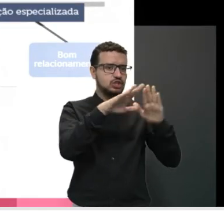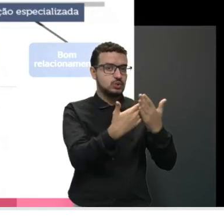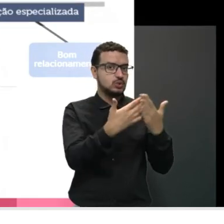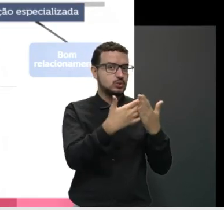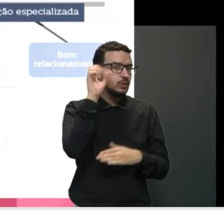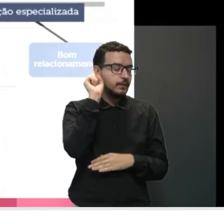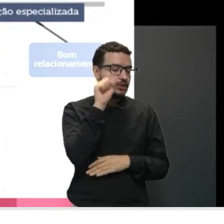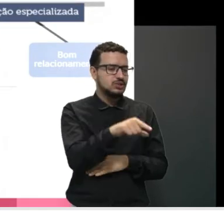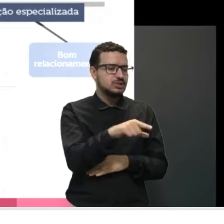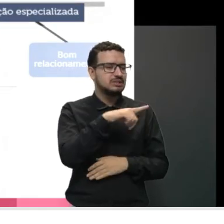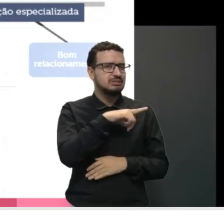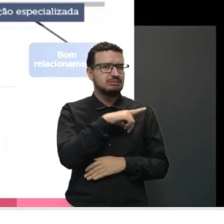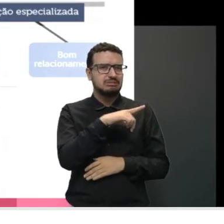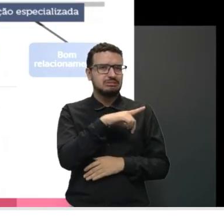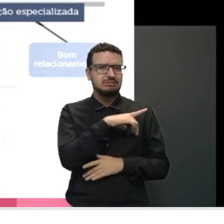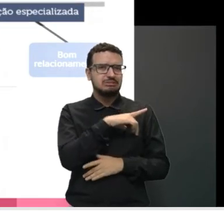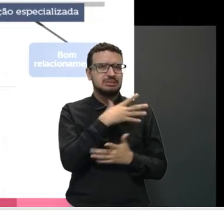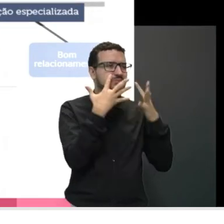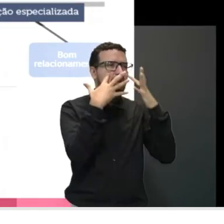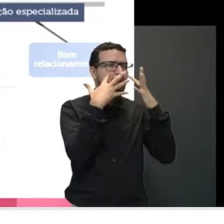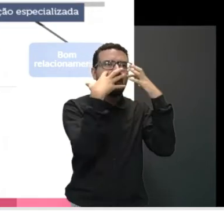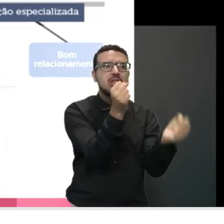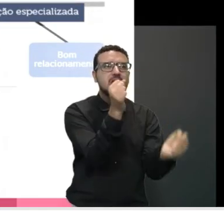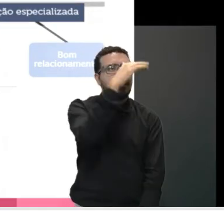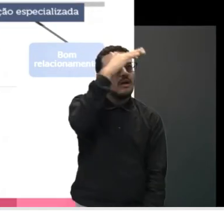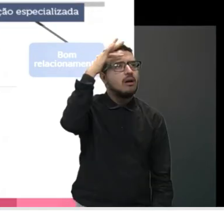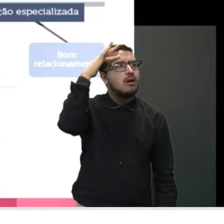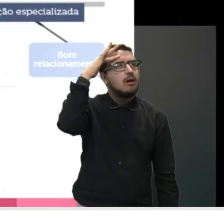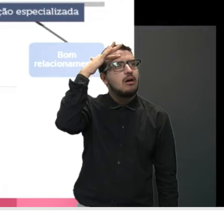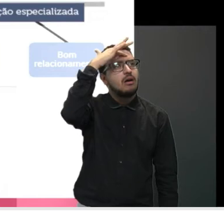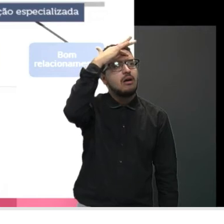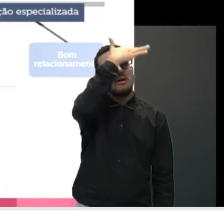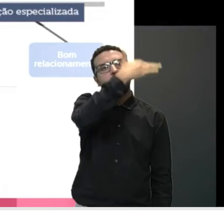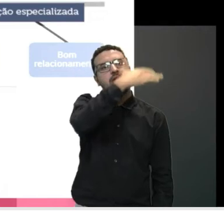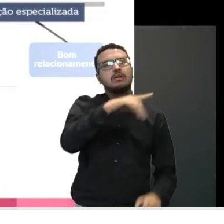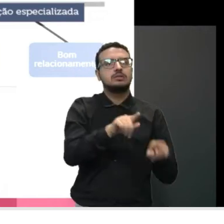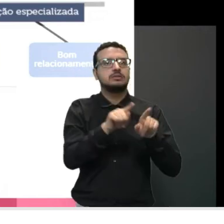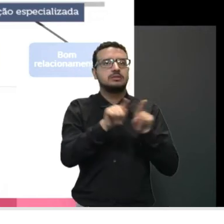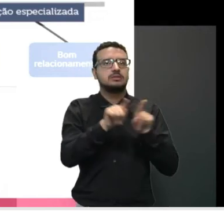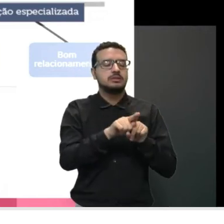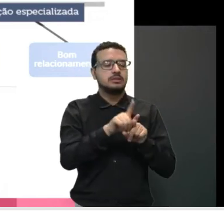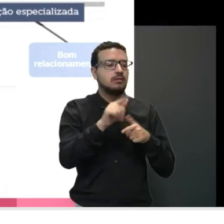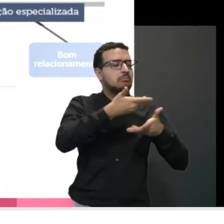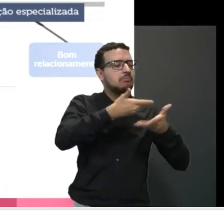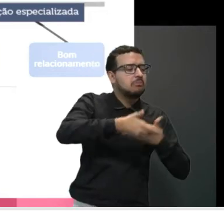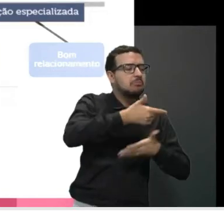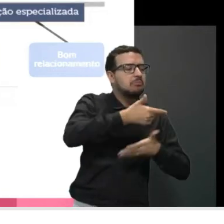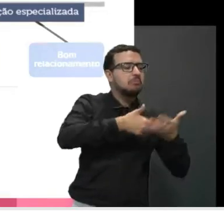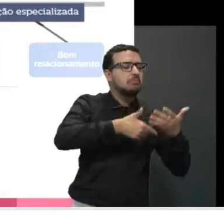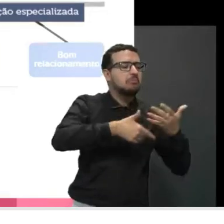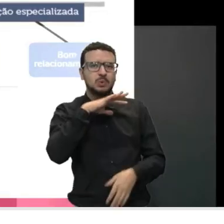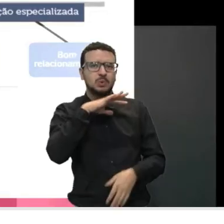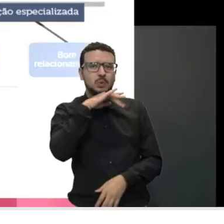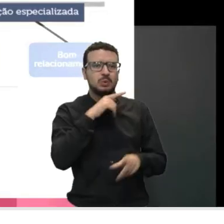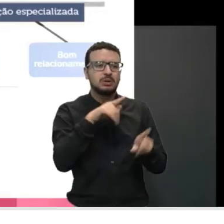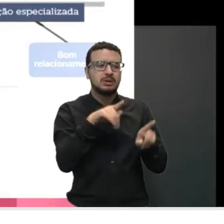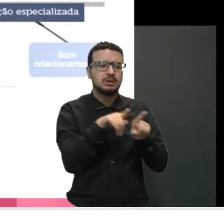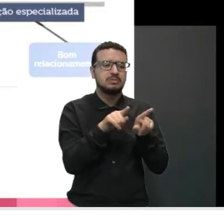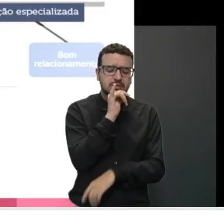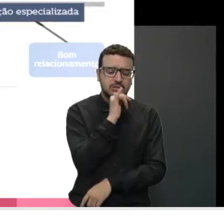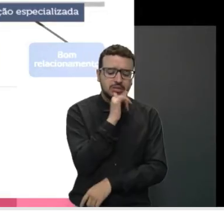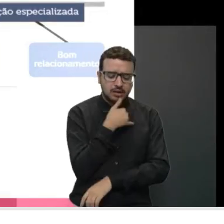fica muito triste. Mas João Pedro também frequenta uma outra instituição no contraturno e